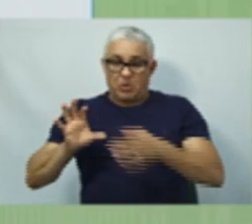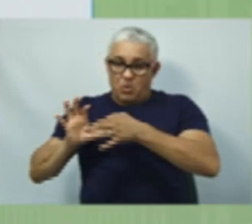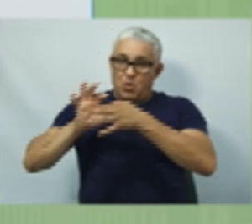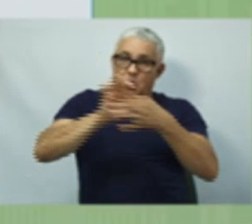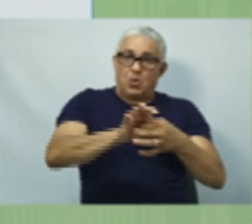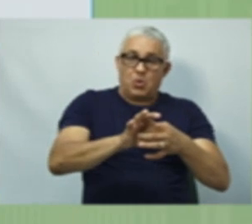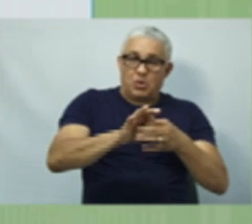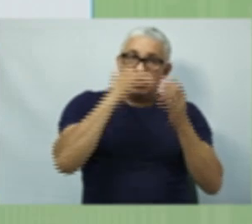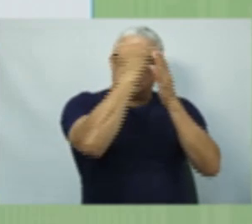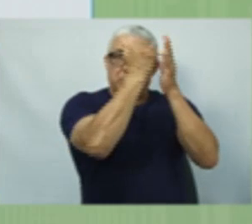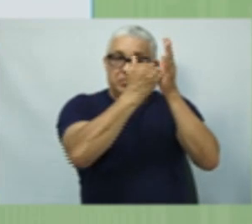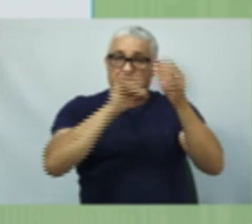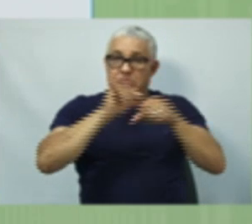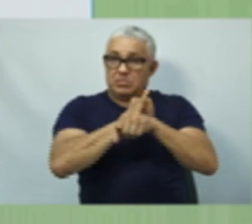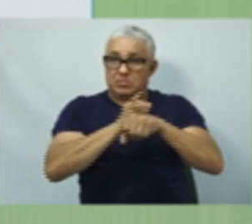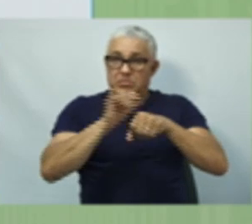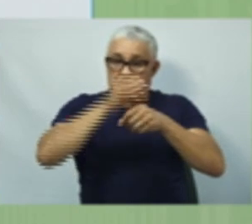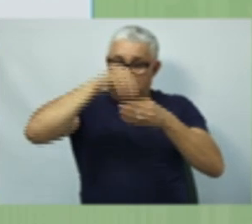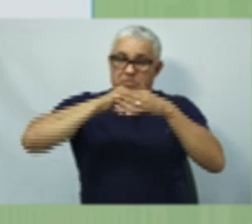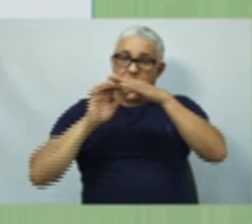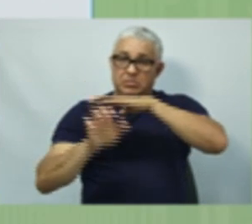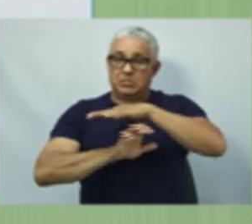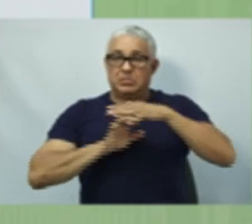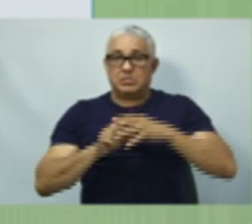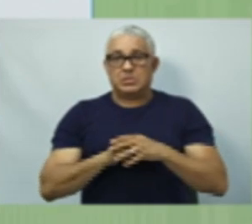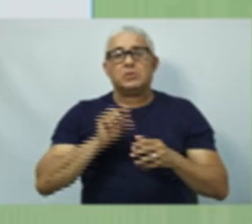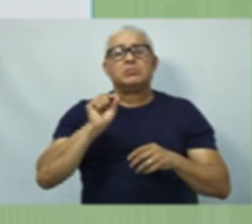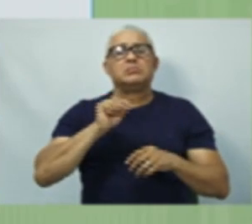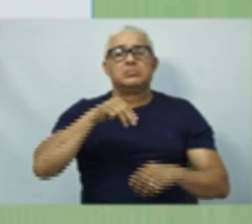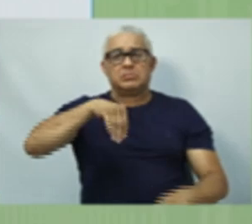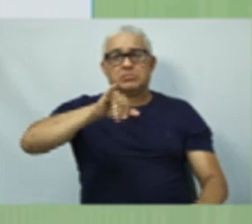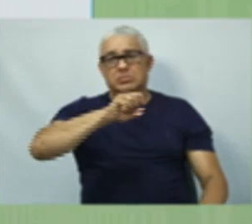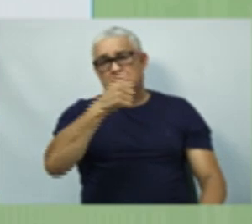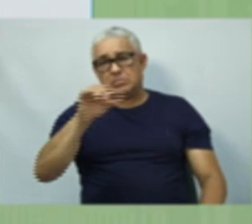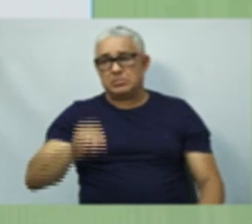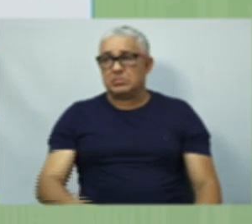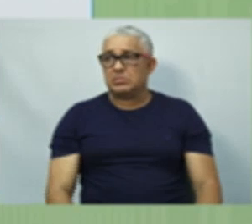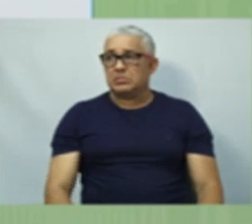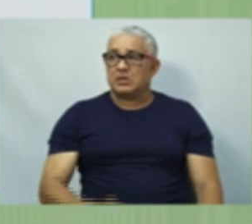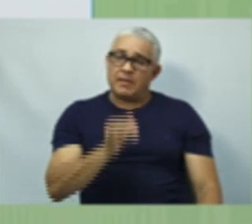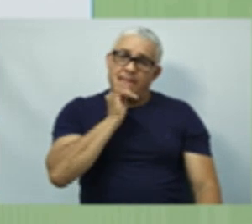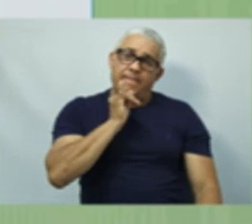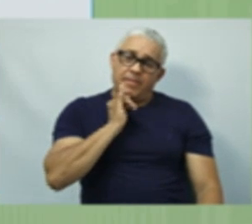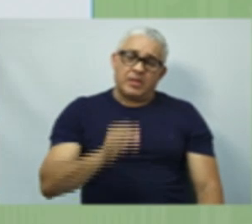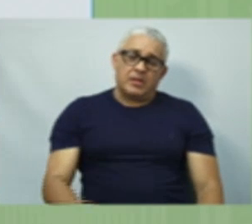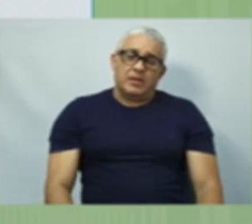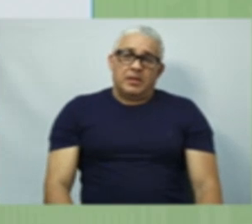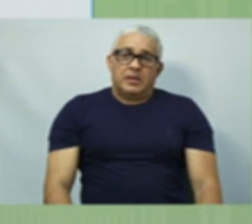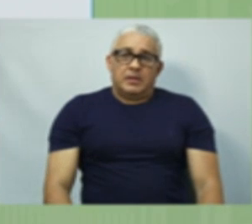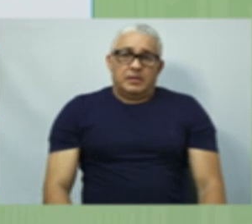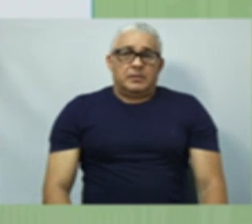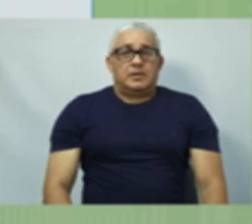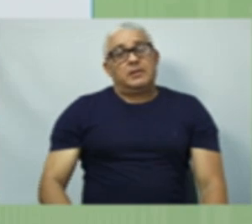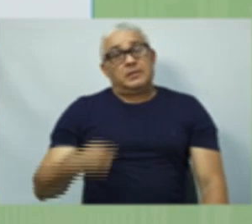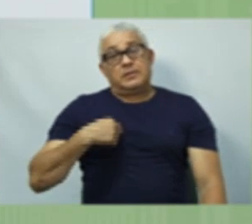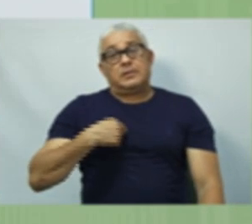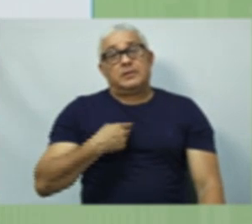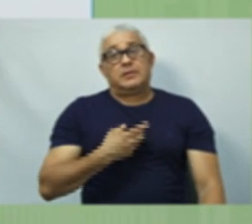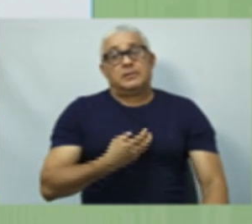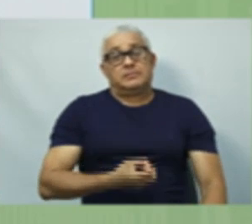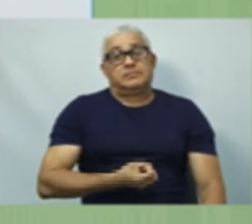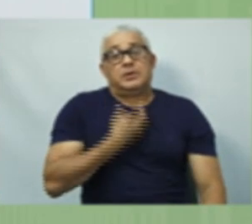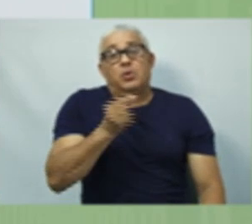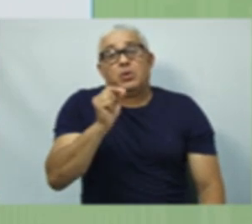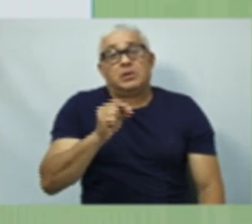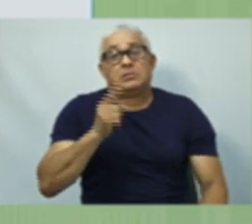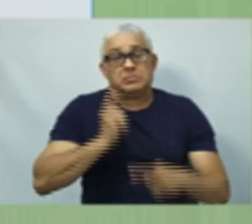nível estratégico da organização. O que é a missão? Quando eu defino a minha missão, eu estou expressando o quê? Por que